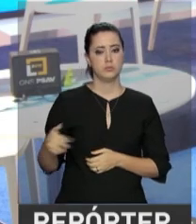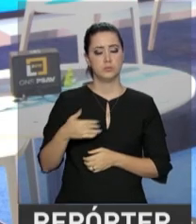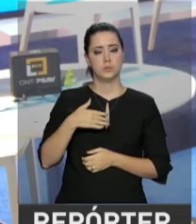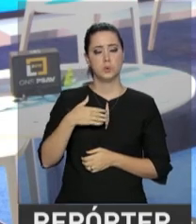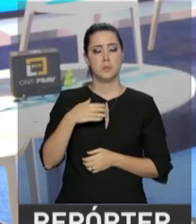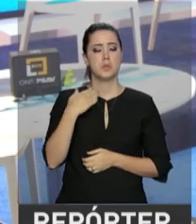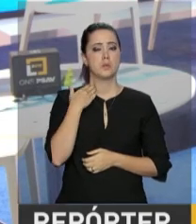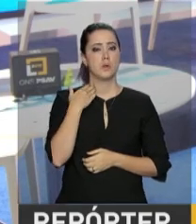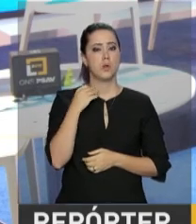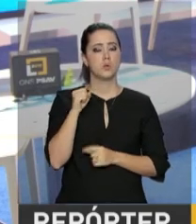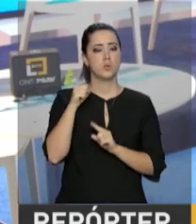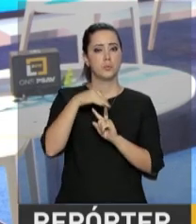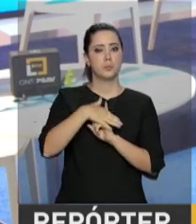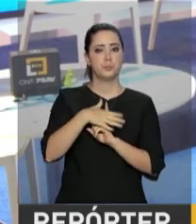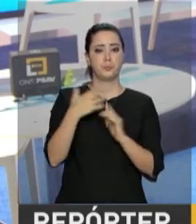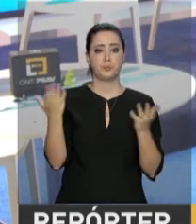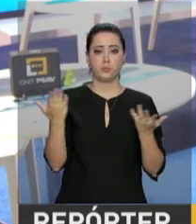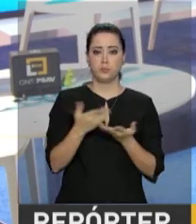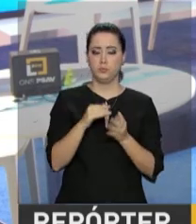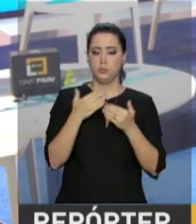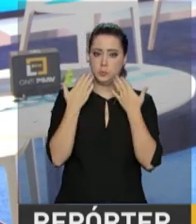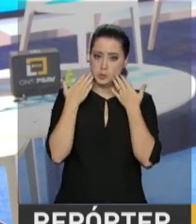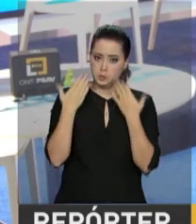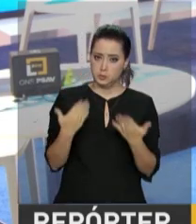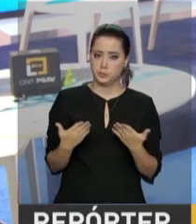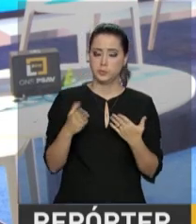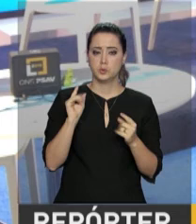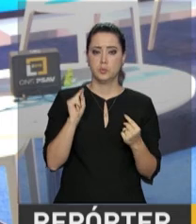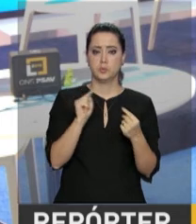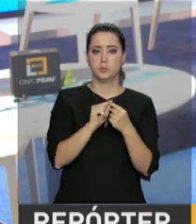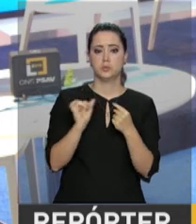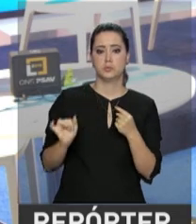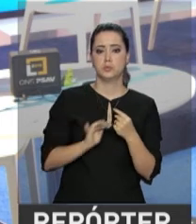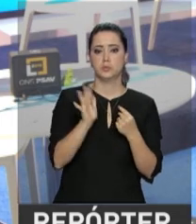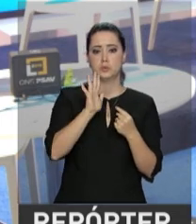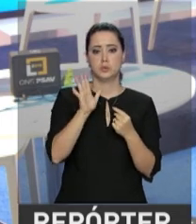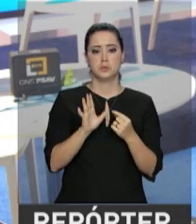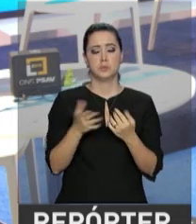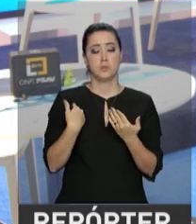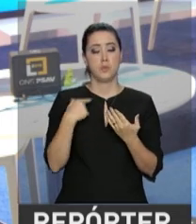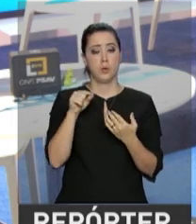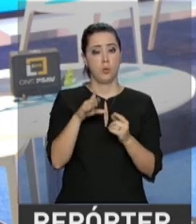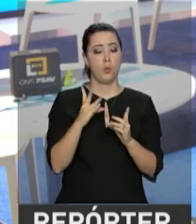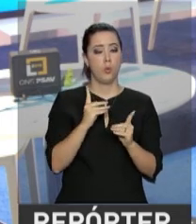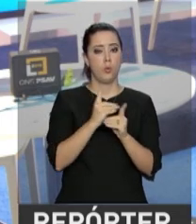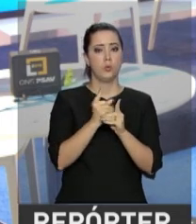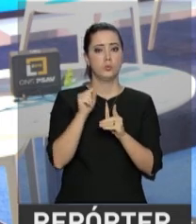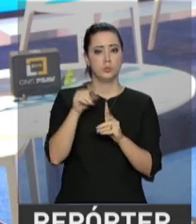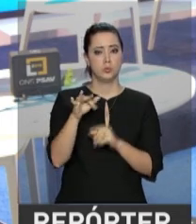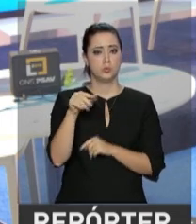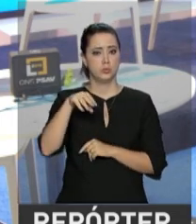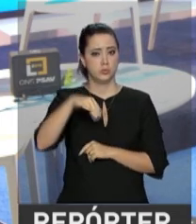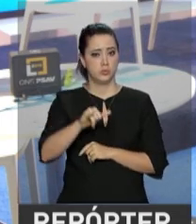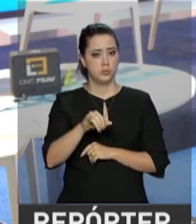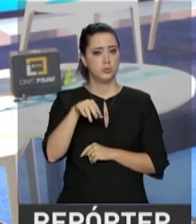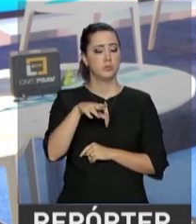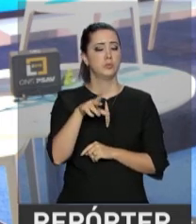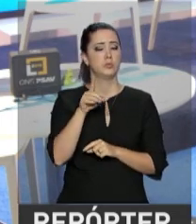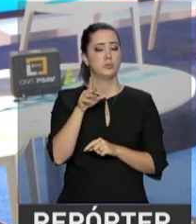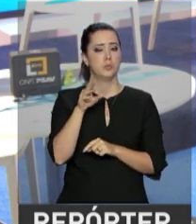ilan goldfajn que participou hoje de um painel sobre metas de inflação durante os encontros de primavera do fmi e do banco mundial aqui em